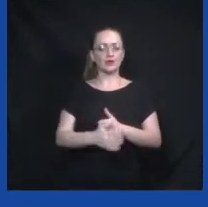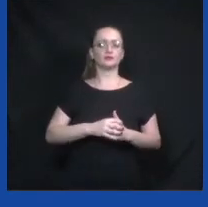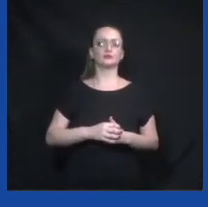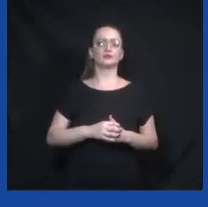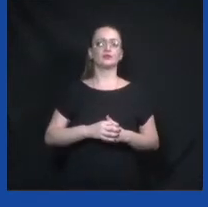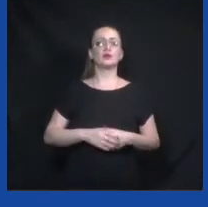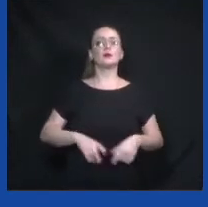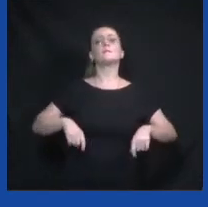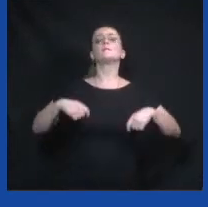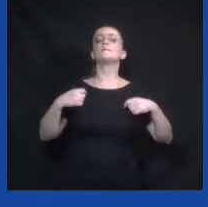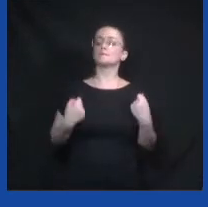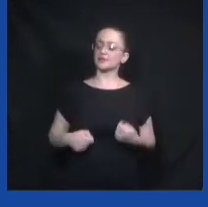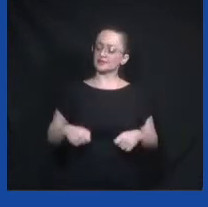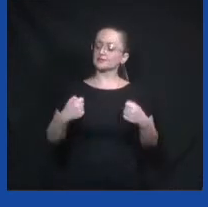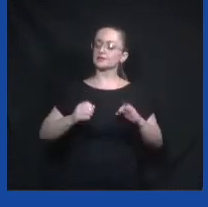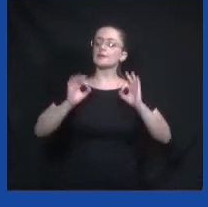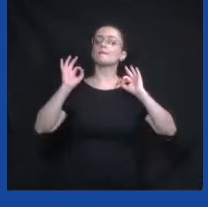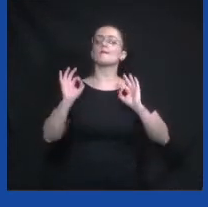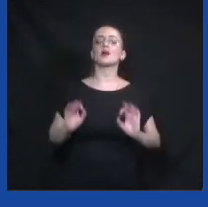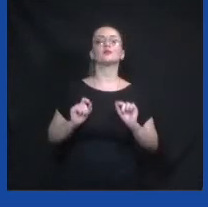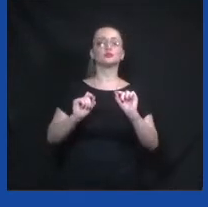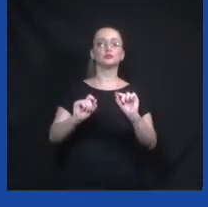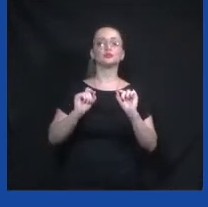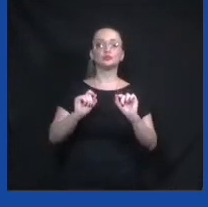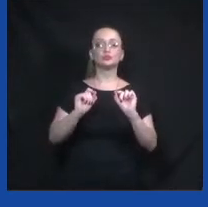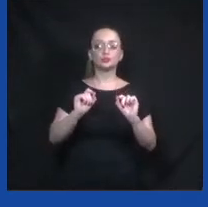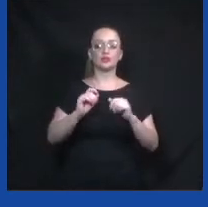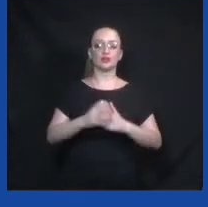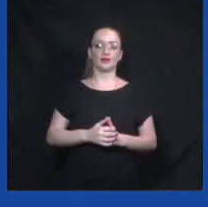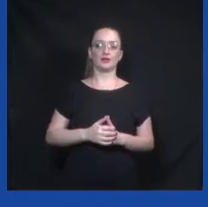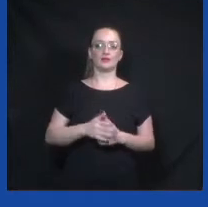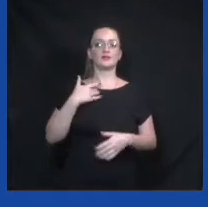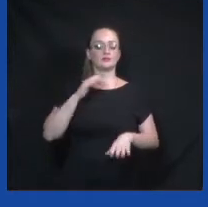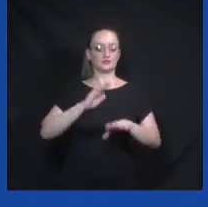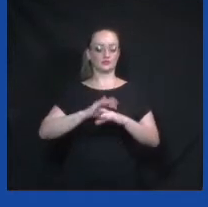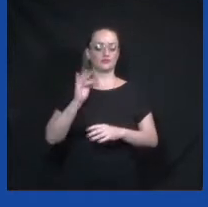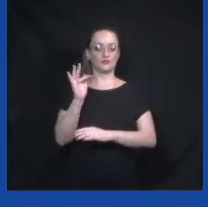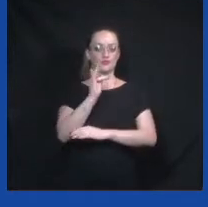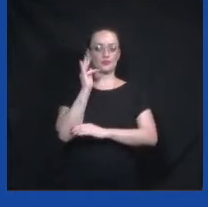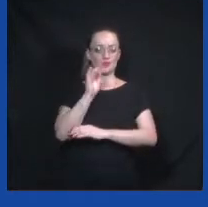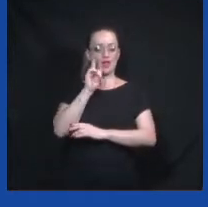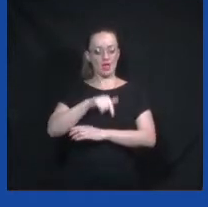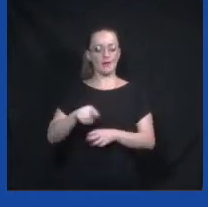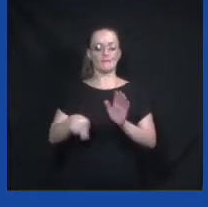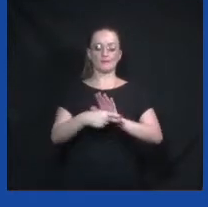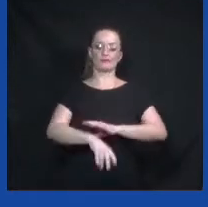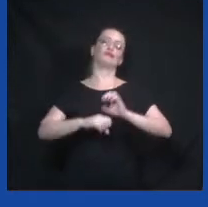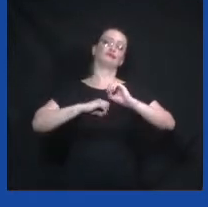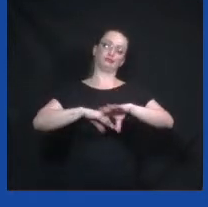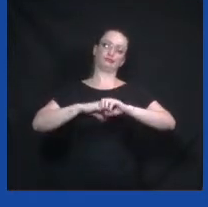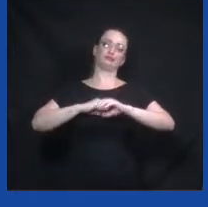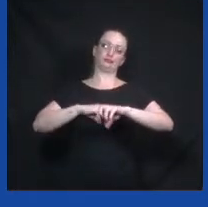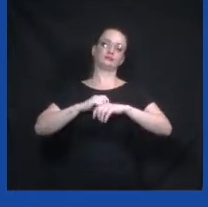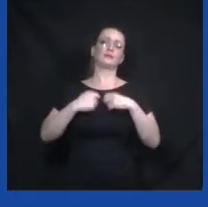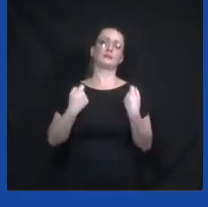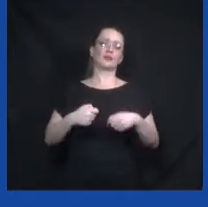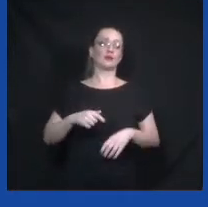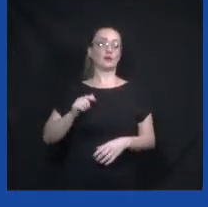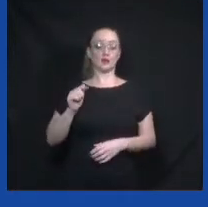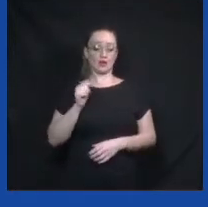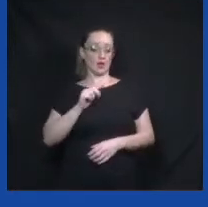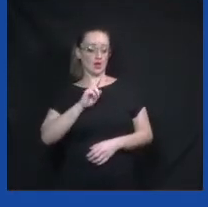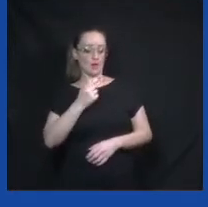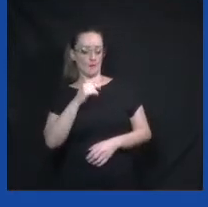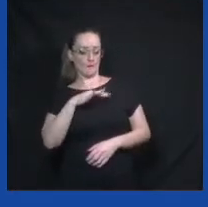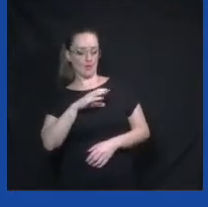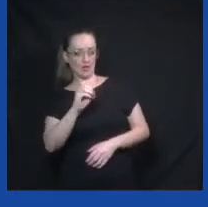devem sim ser constituídos formalmente como objeto de educação. Isso não é Humberto quem está dizendo, e